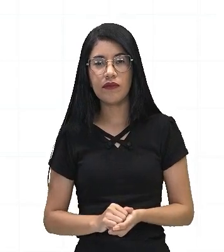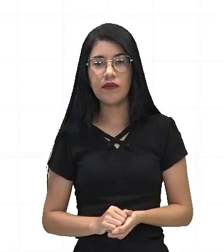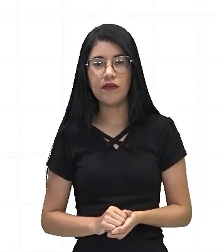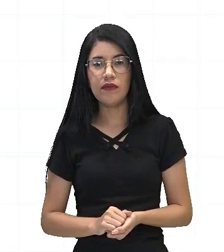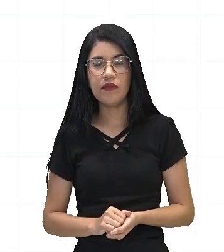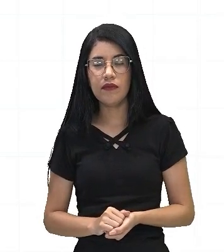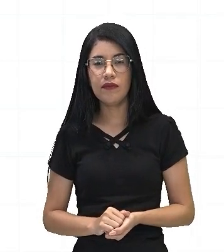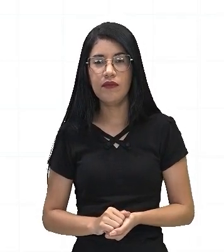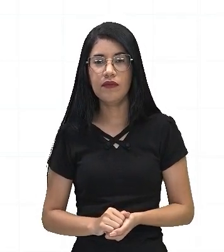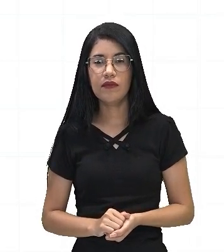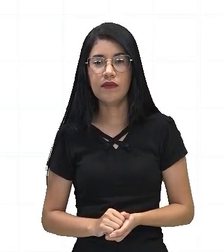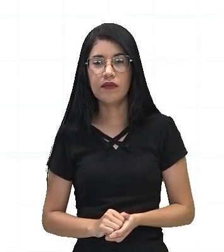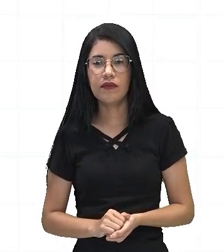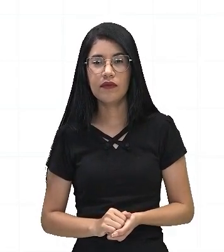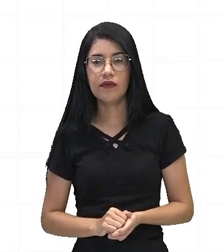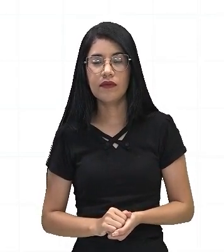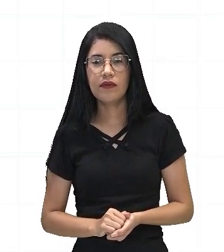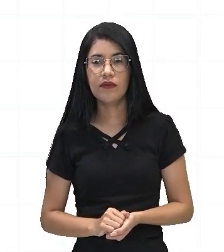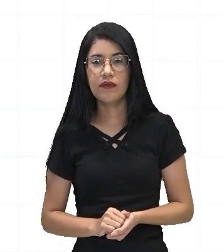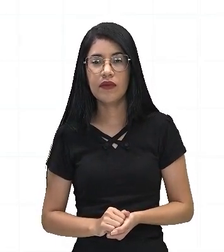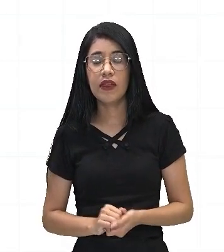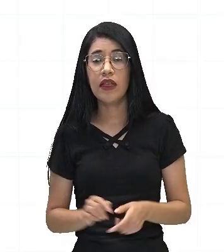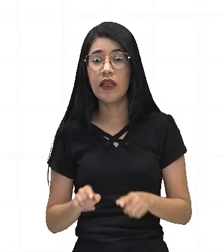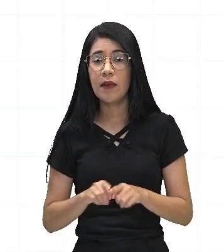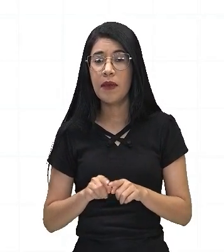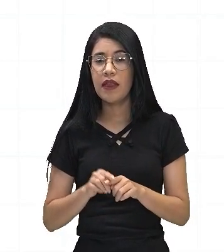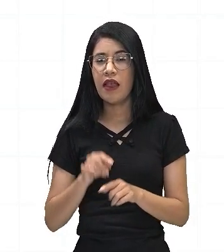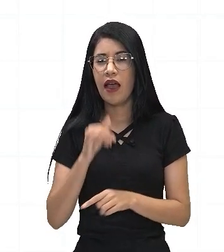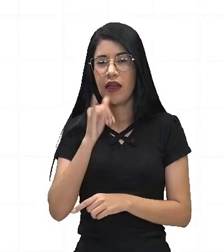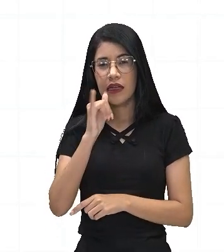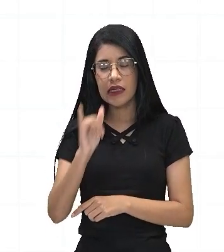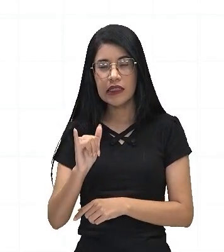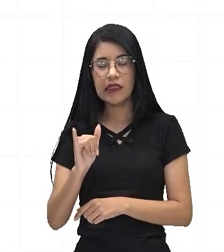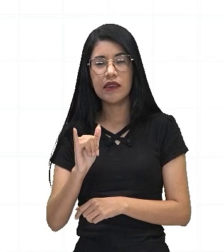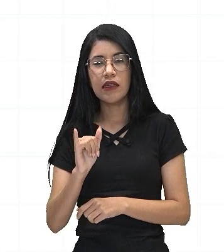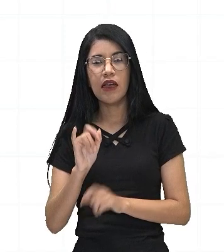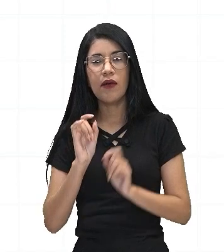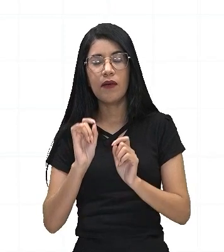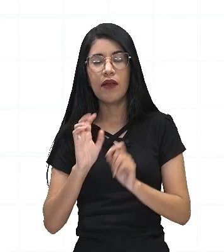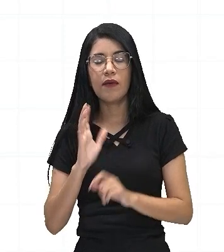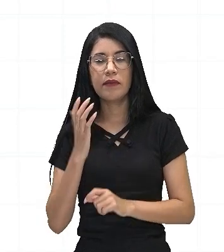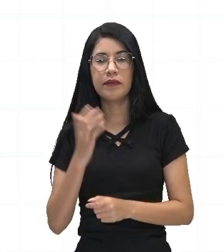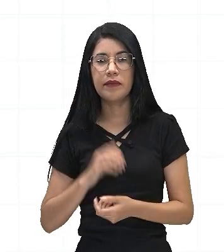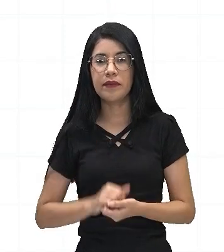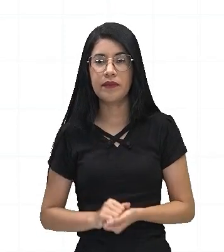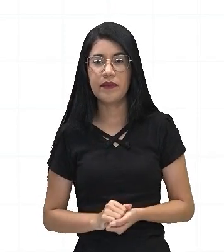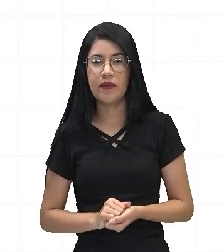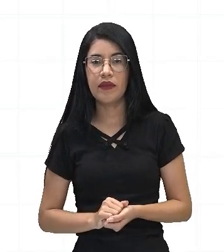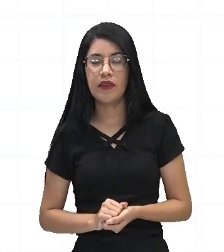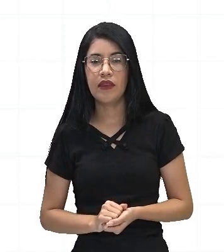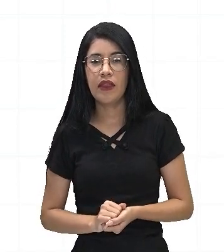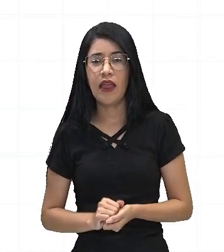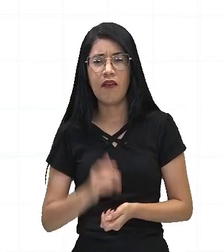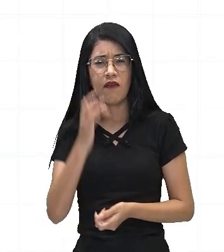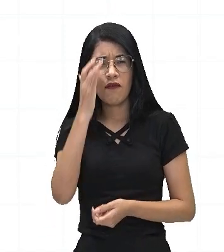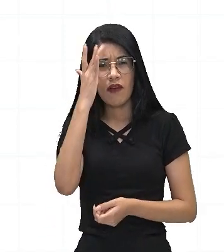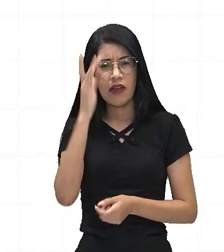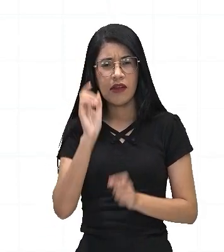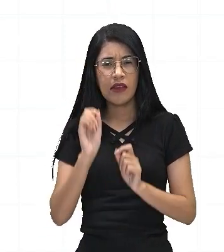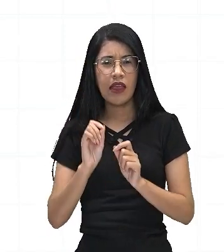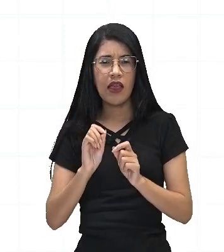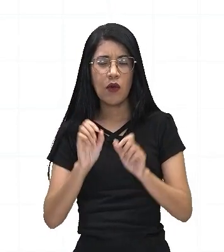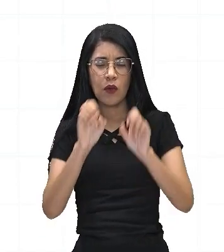observar, ok? Na energia elétrica, a gente observa que ela tem como objetivo facilitar o